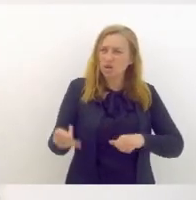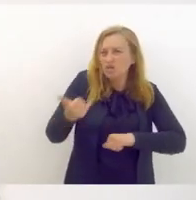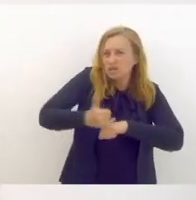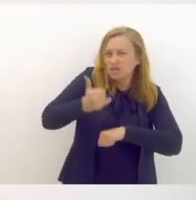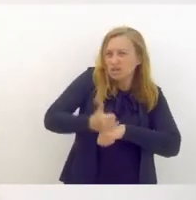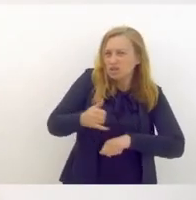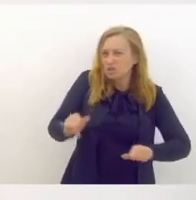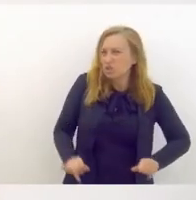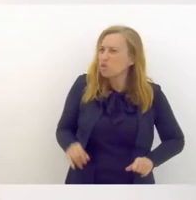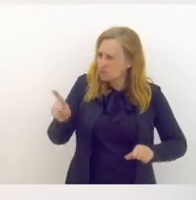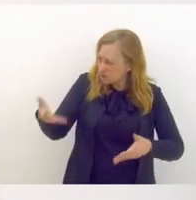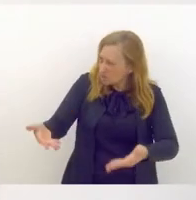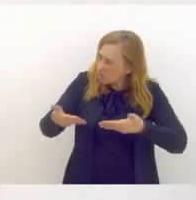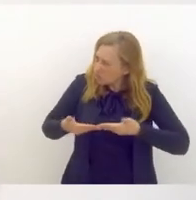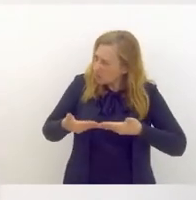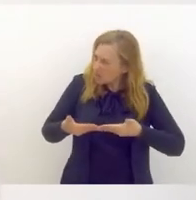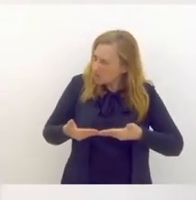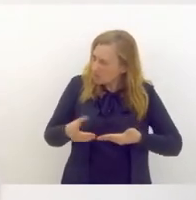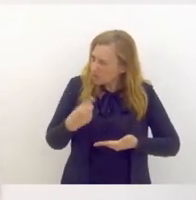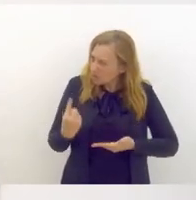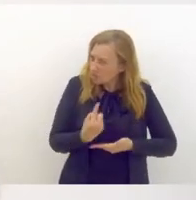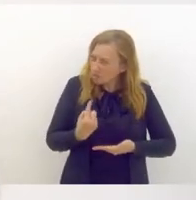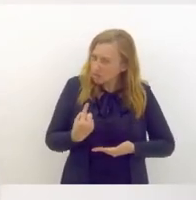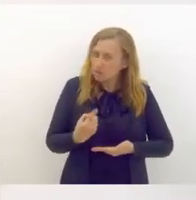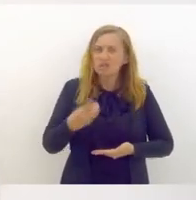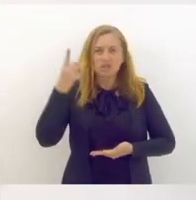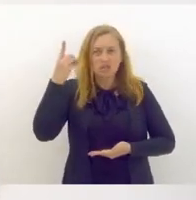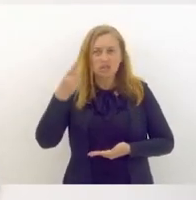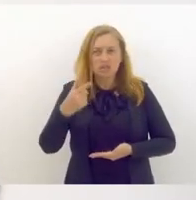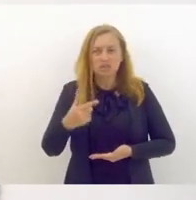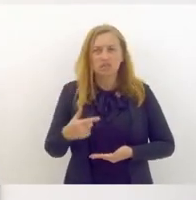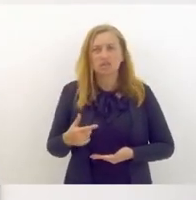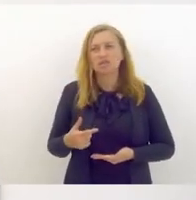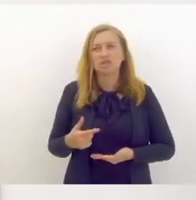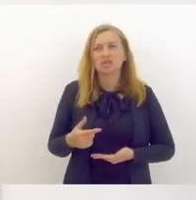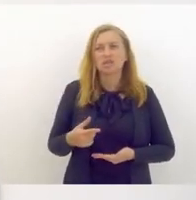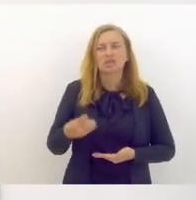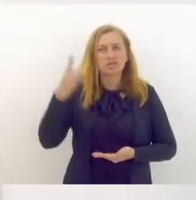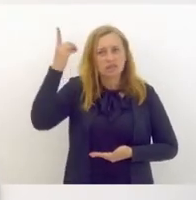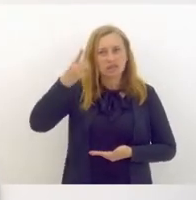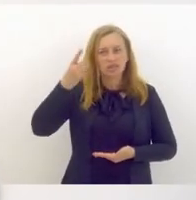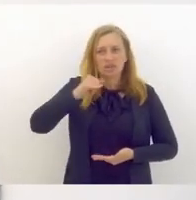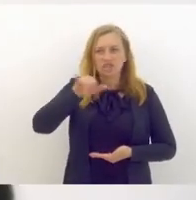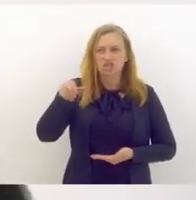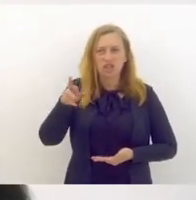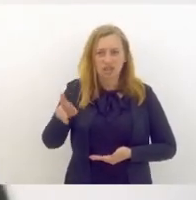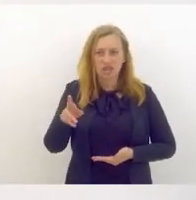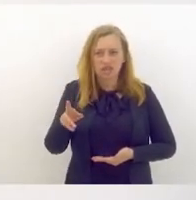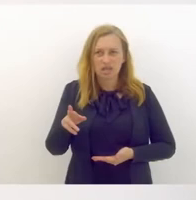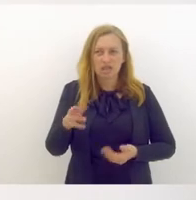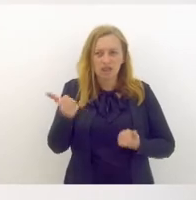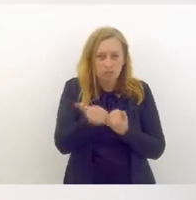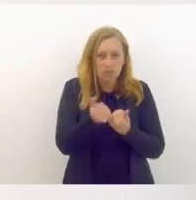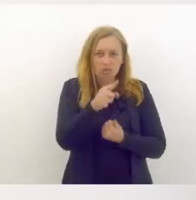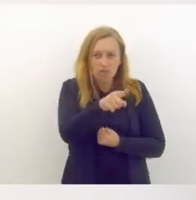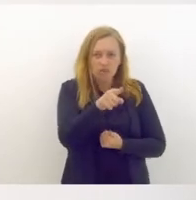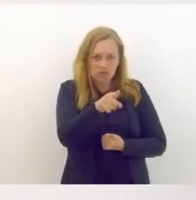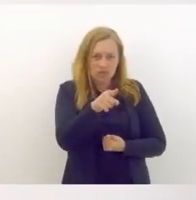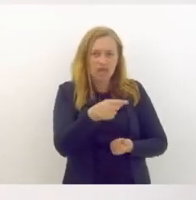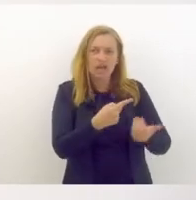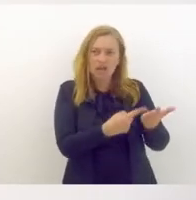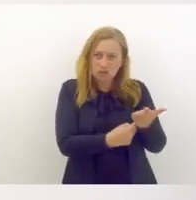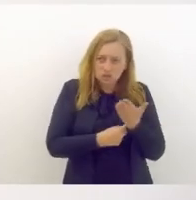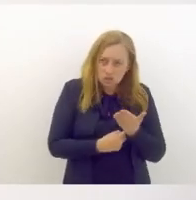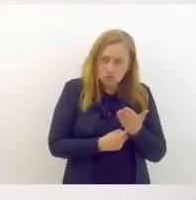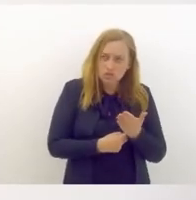os senhores querem oferecer para a Volta Redonda? Sou deputado da região, deputado Jari, contamos com você, você ajudou nos fazer